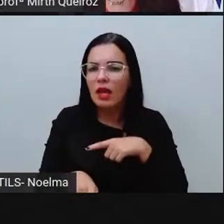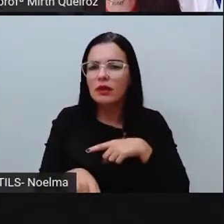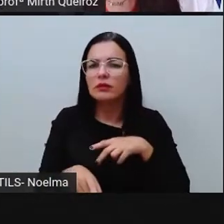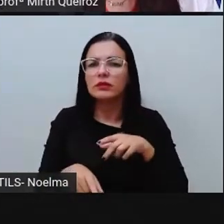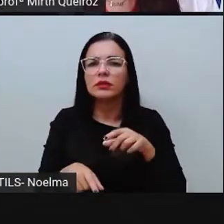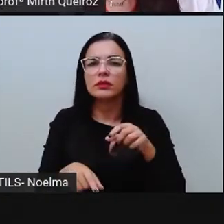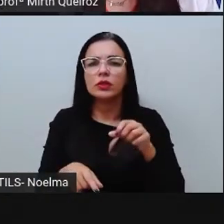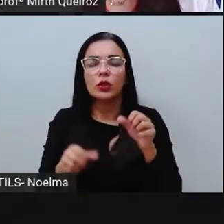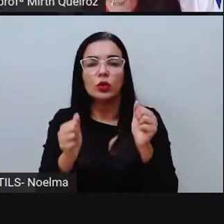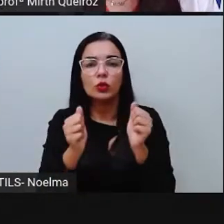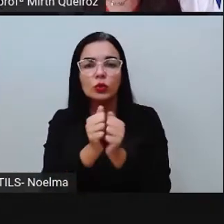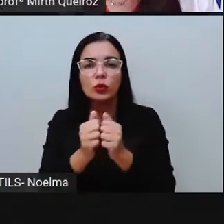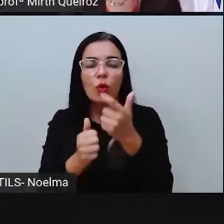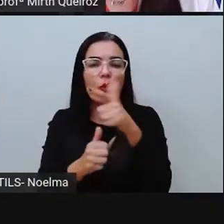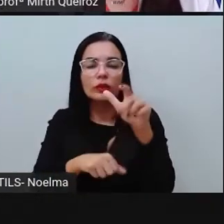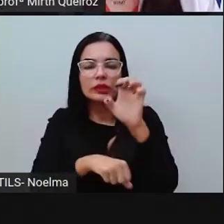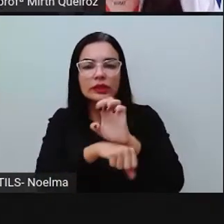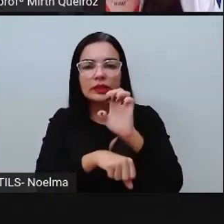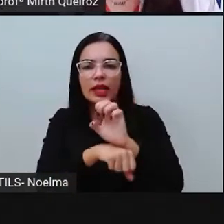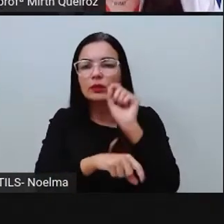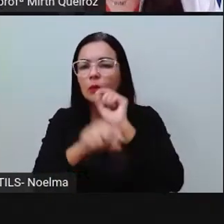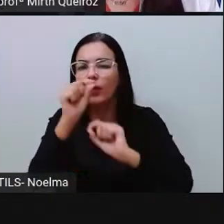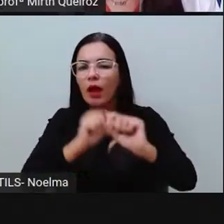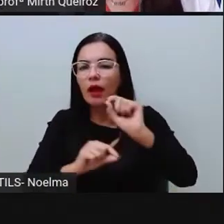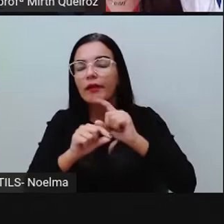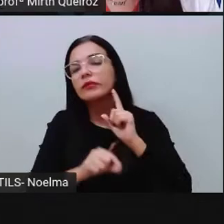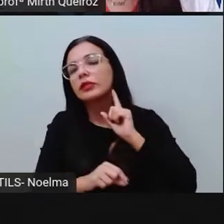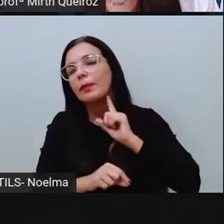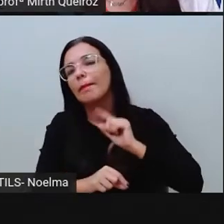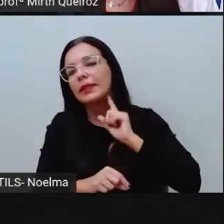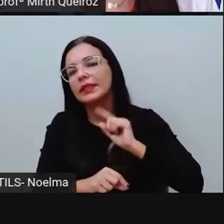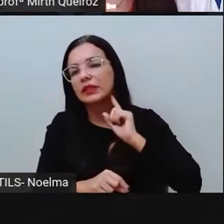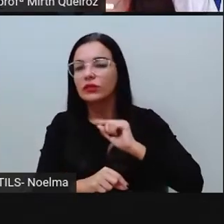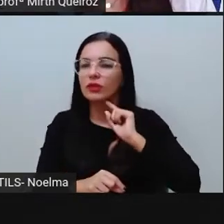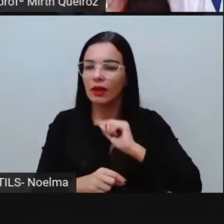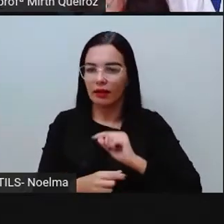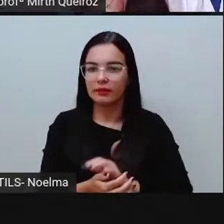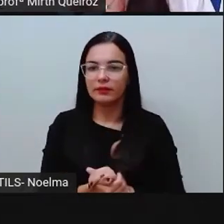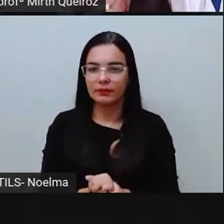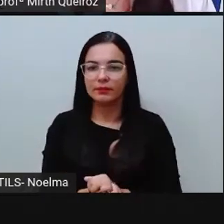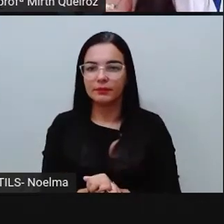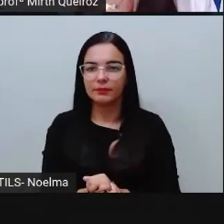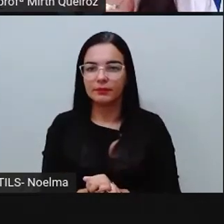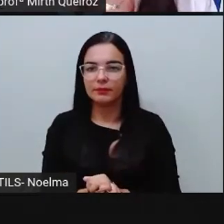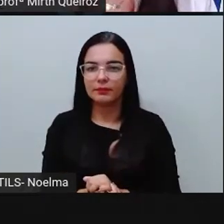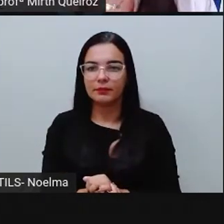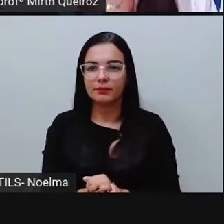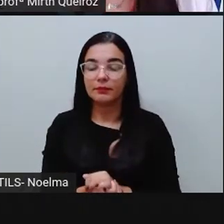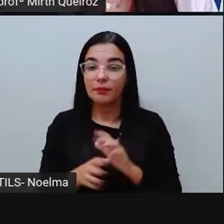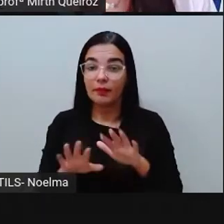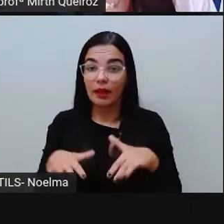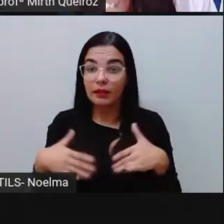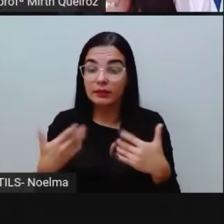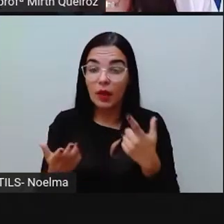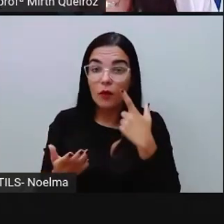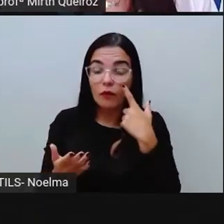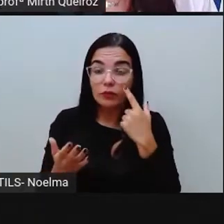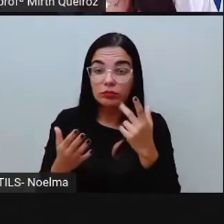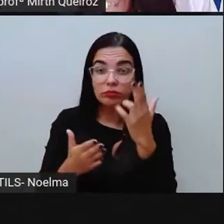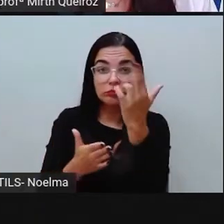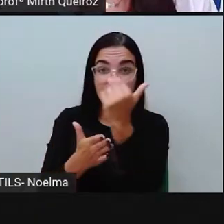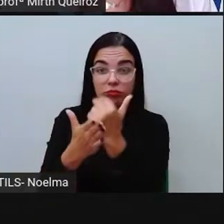região sudeste, que vão ficar aí no norte do estado de Minas Gerais. Então, vamos dizer que